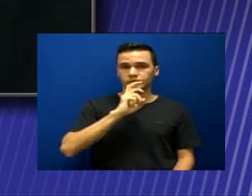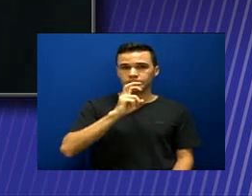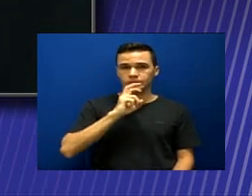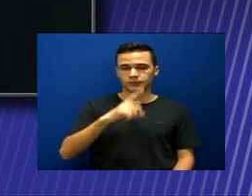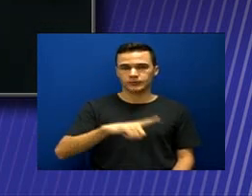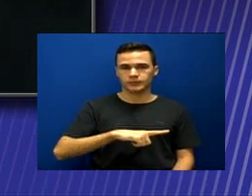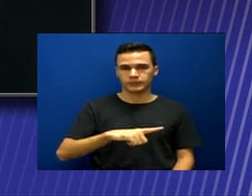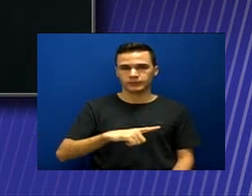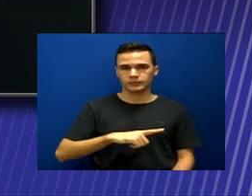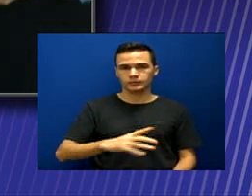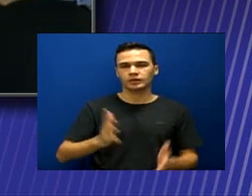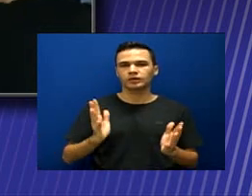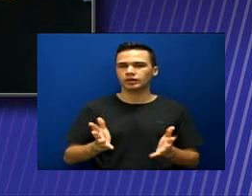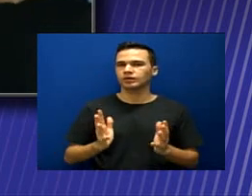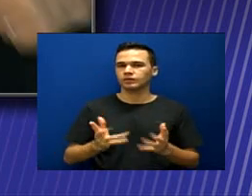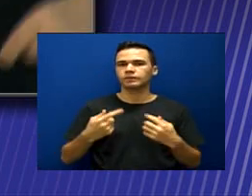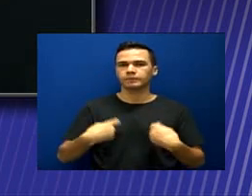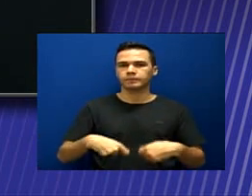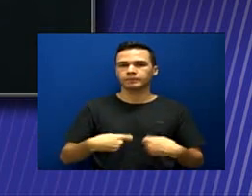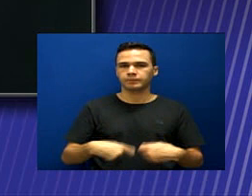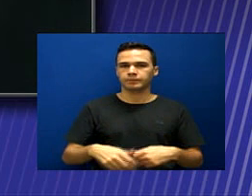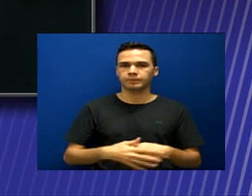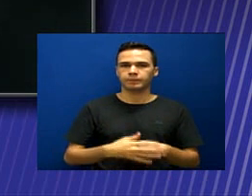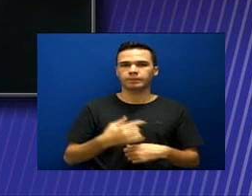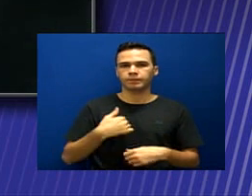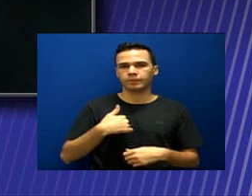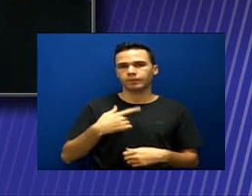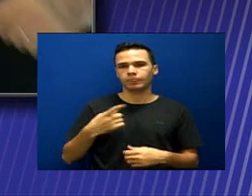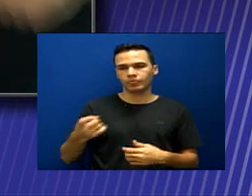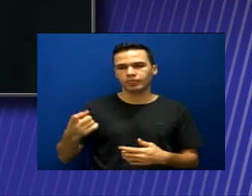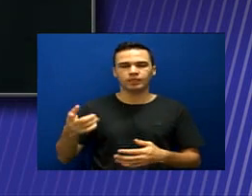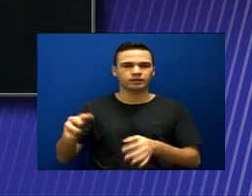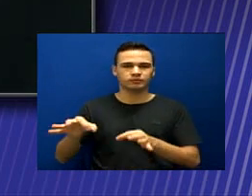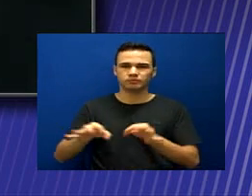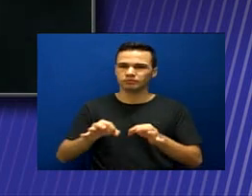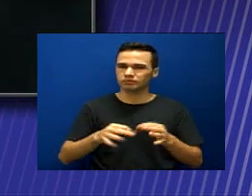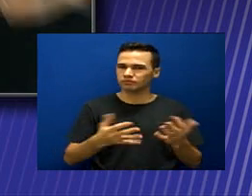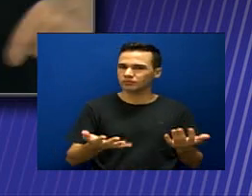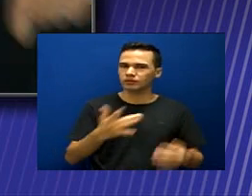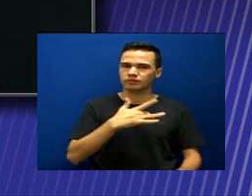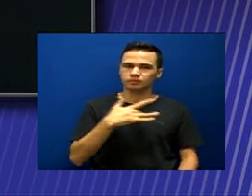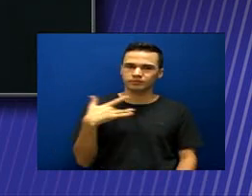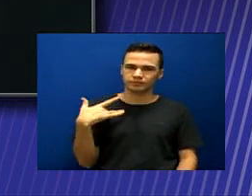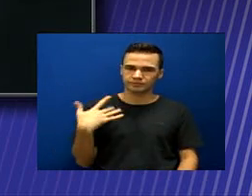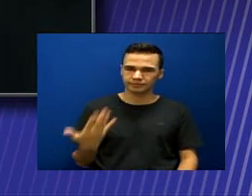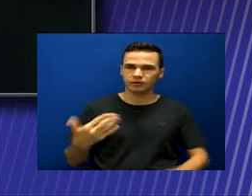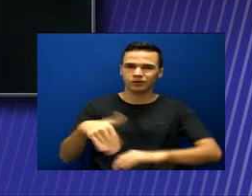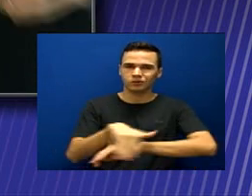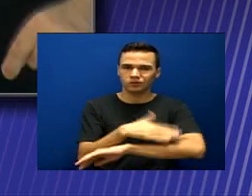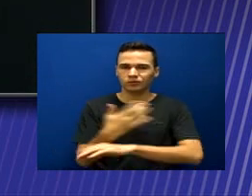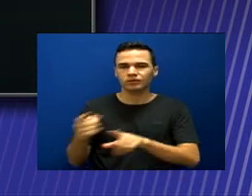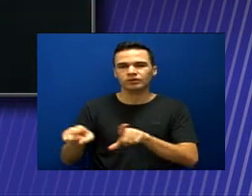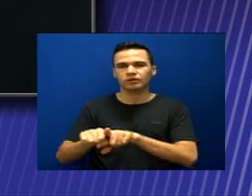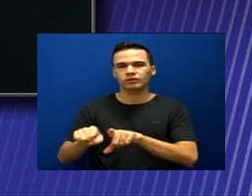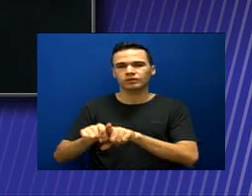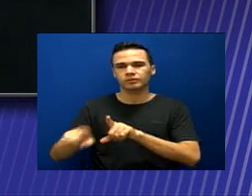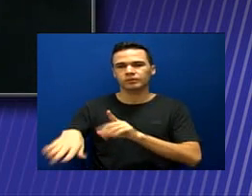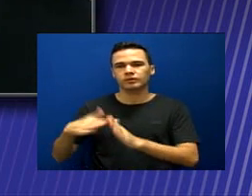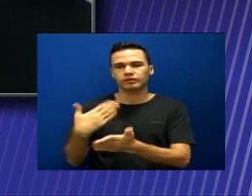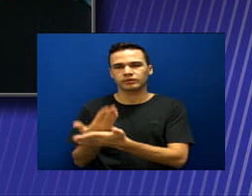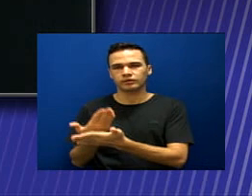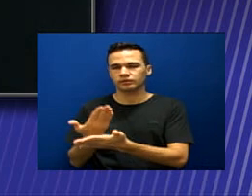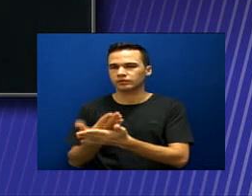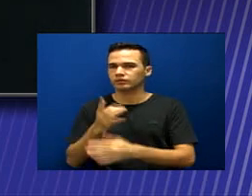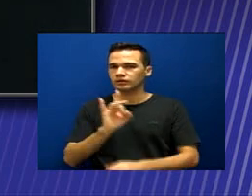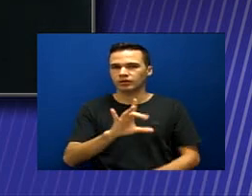Sorocaba precisa de recursos. Concordo, e é por isso que eu volto nesse cargo. Para infraestrutura, para a saúde, para a educação e para todas